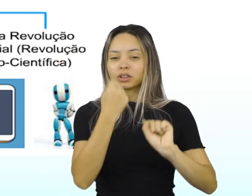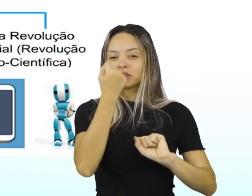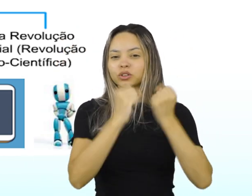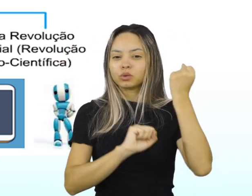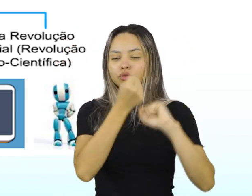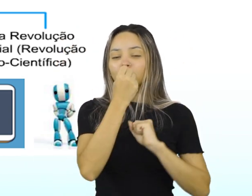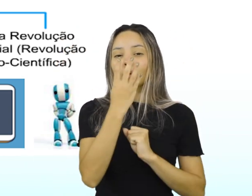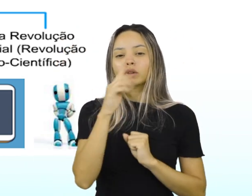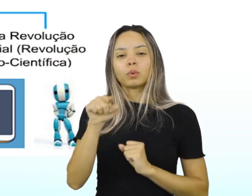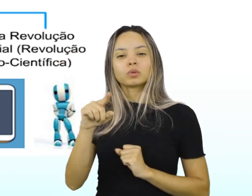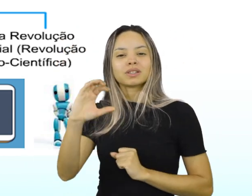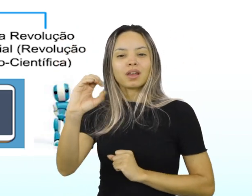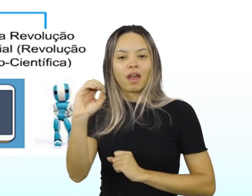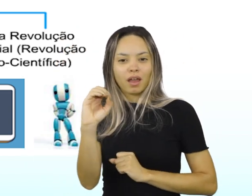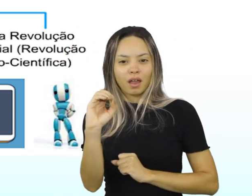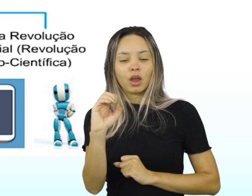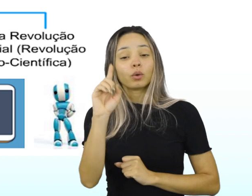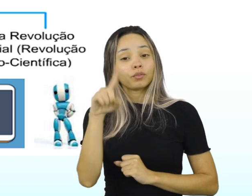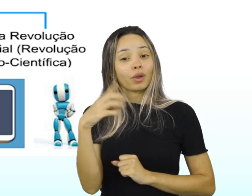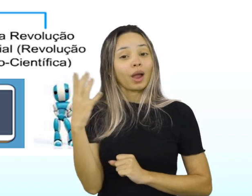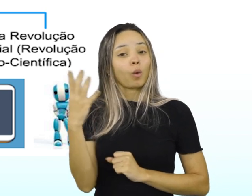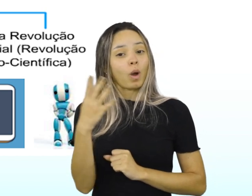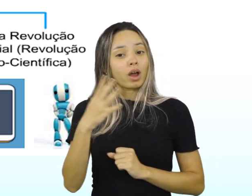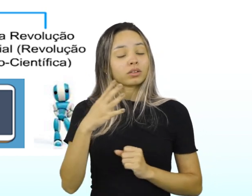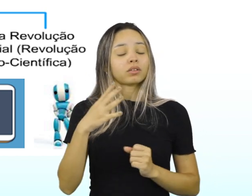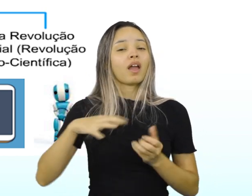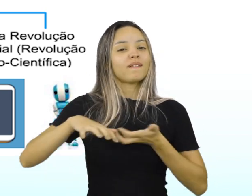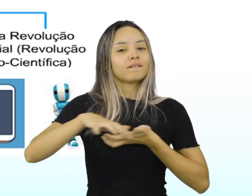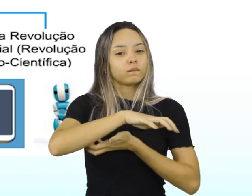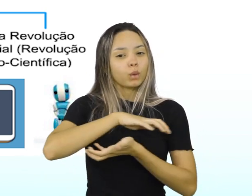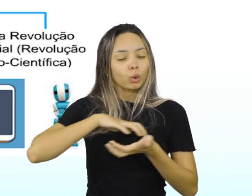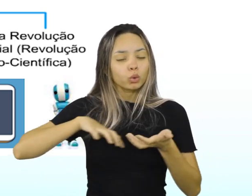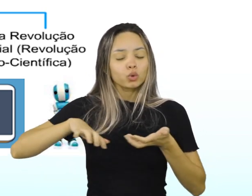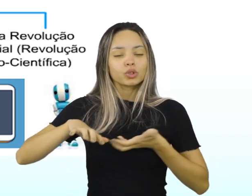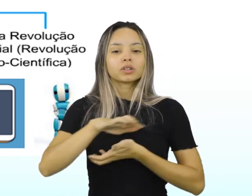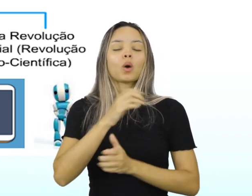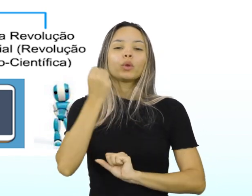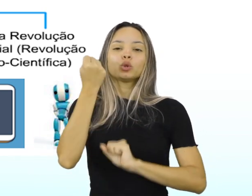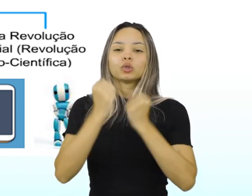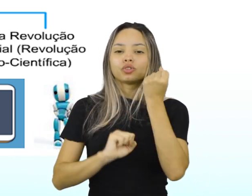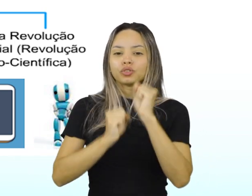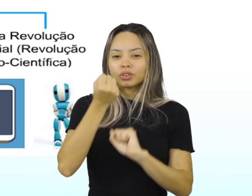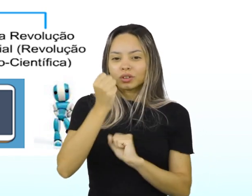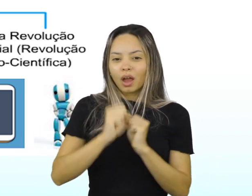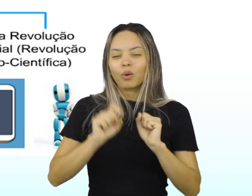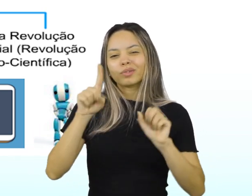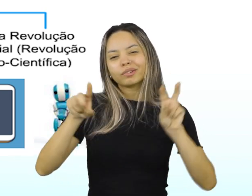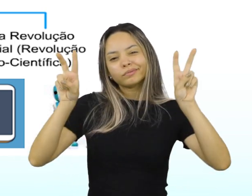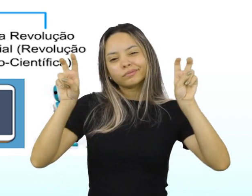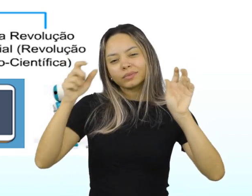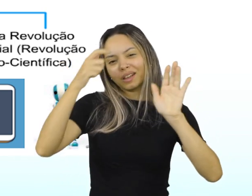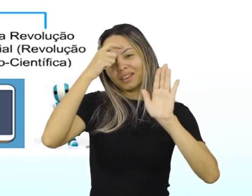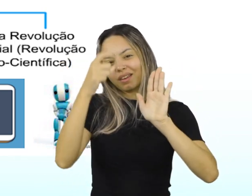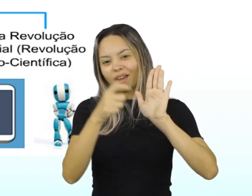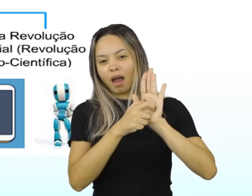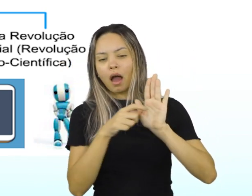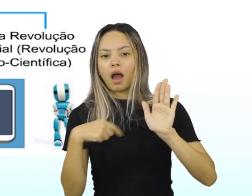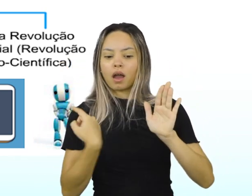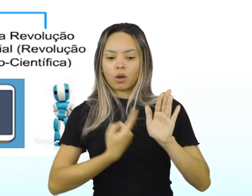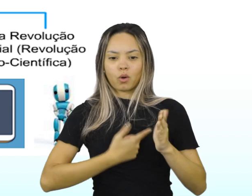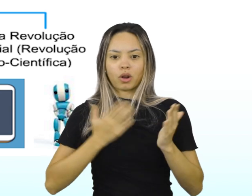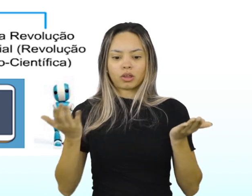indústria 4.0, a quarta revolução industrial, que é a revolução aí da inteligência artificial, essa que nós